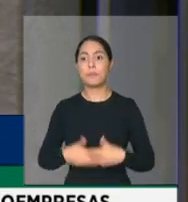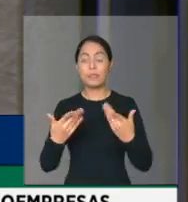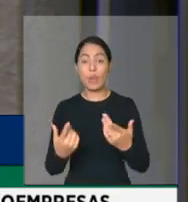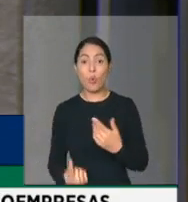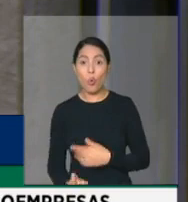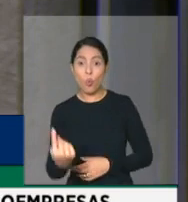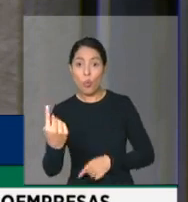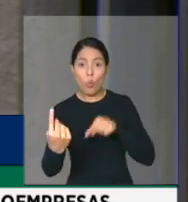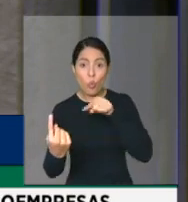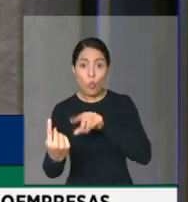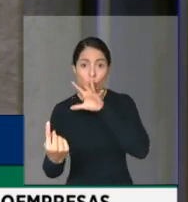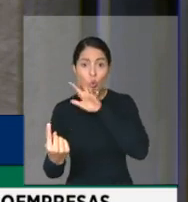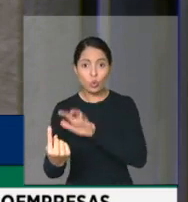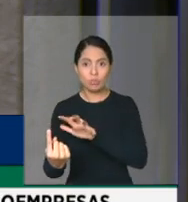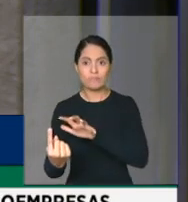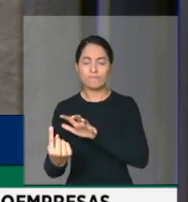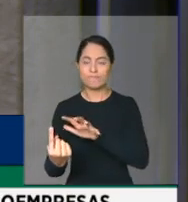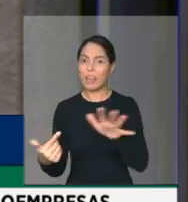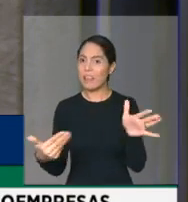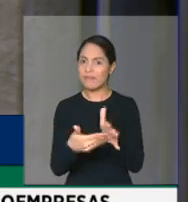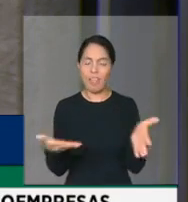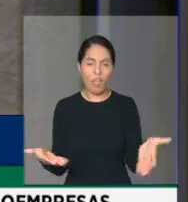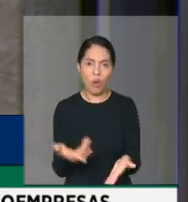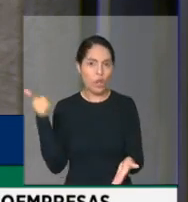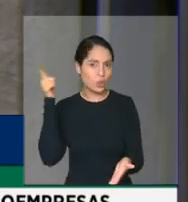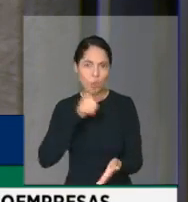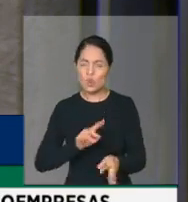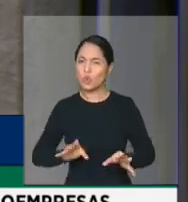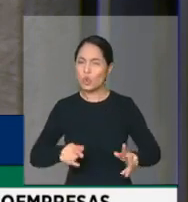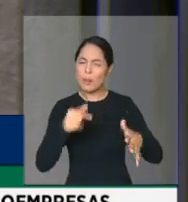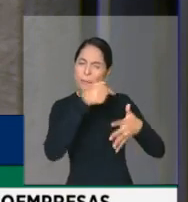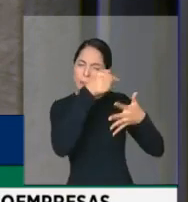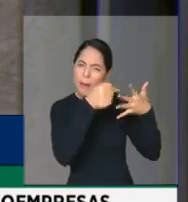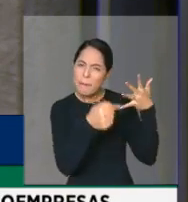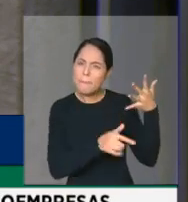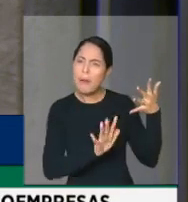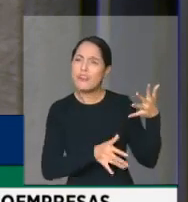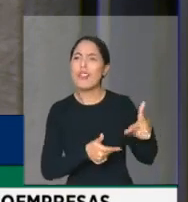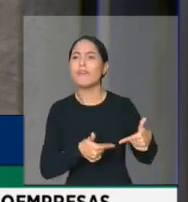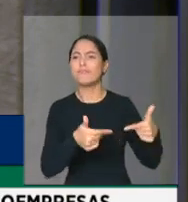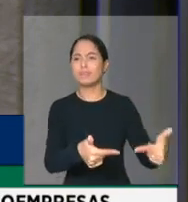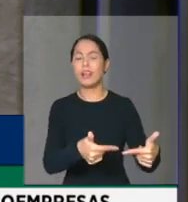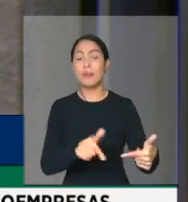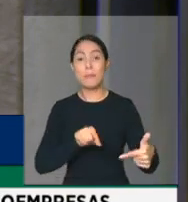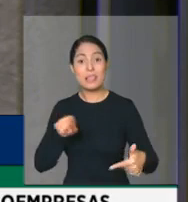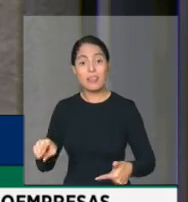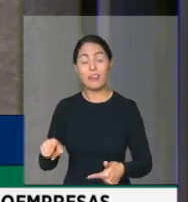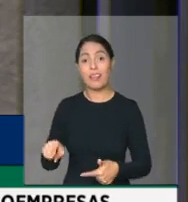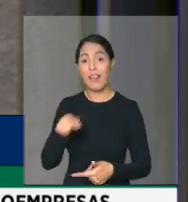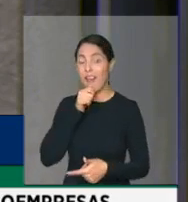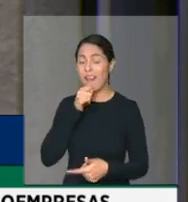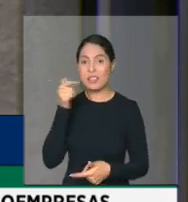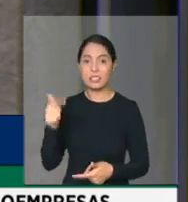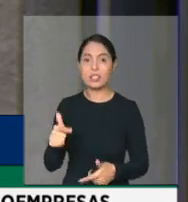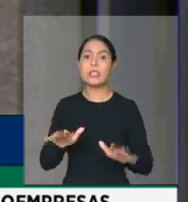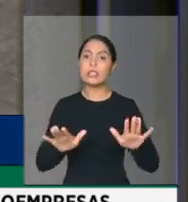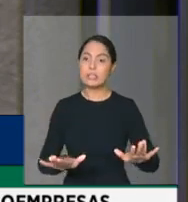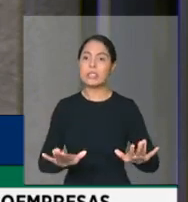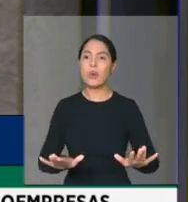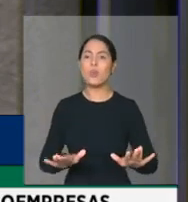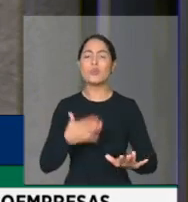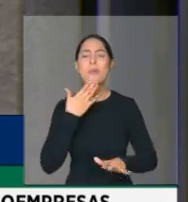único que não foi atendido de fato até agora, com as medidas todas que foram anunciadas por essa casa e também pelo governo. Então,